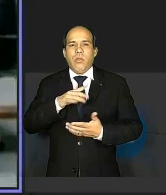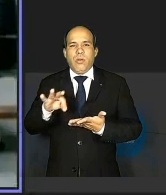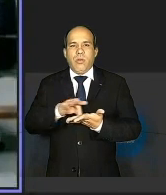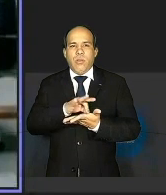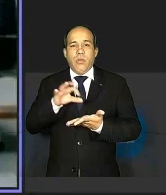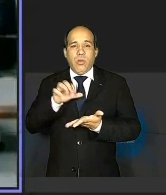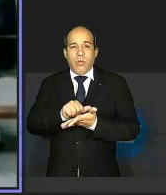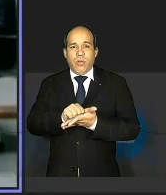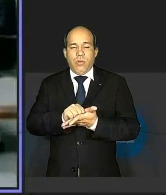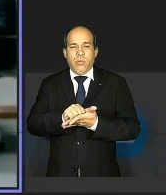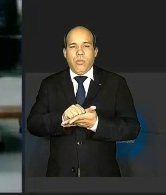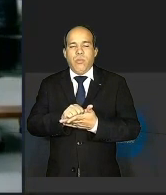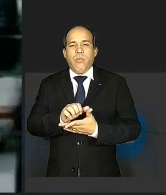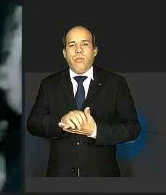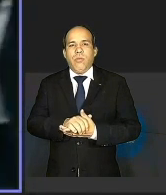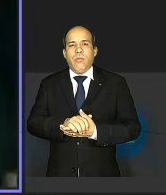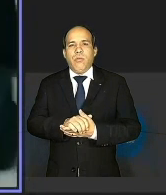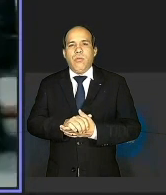a inscrição